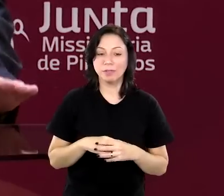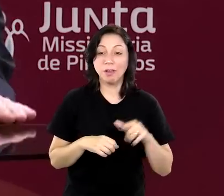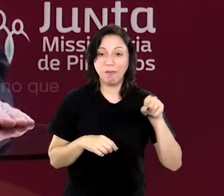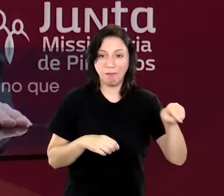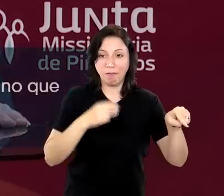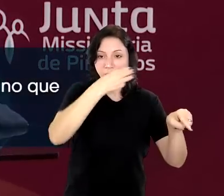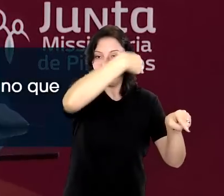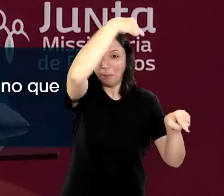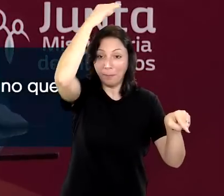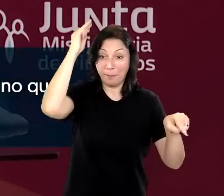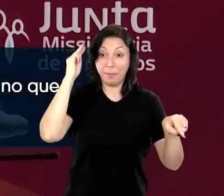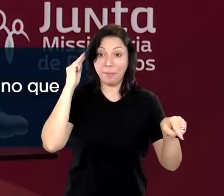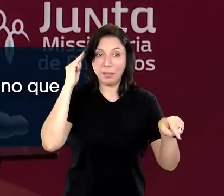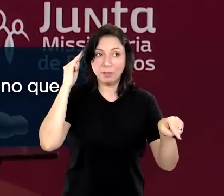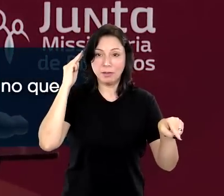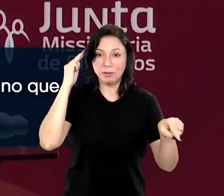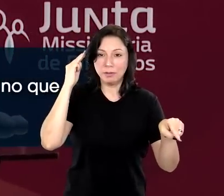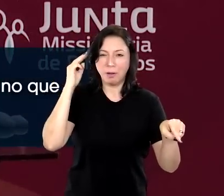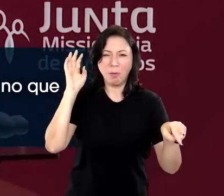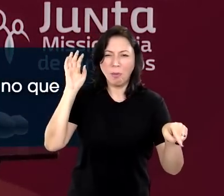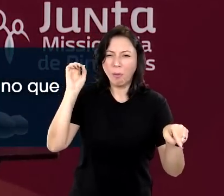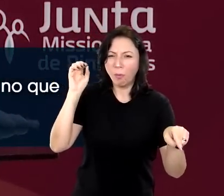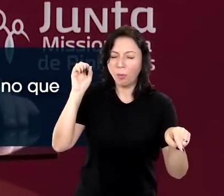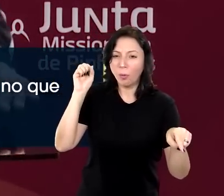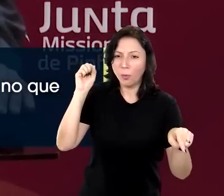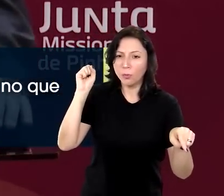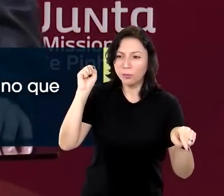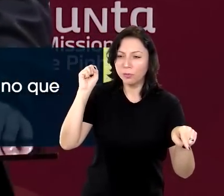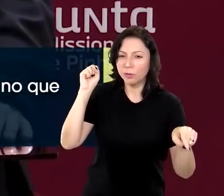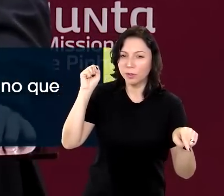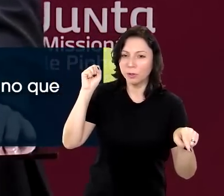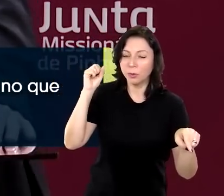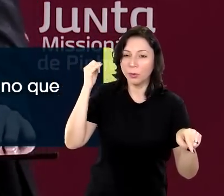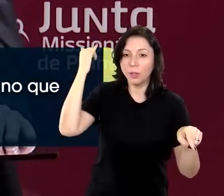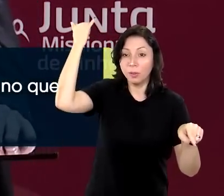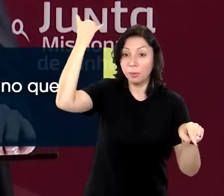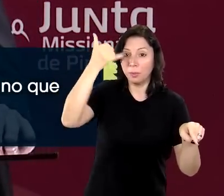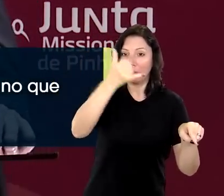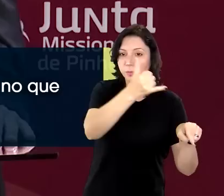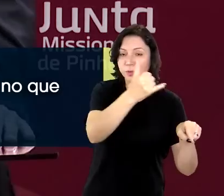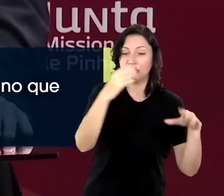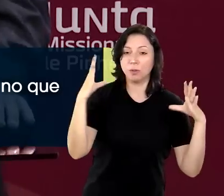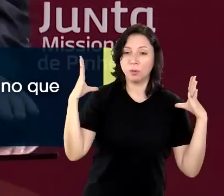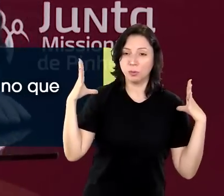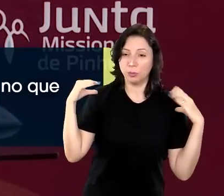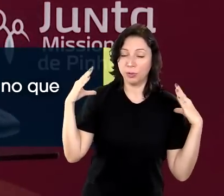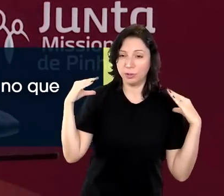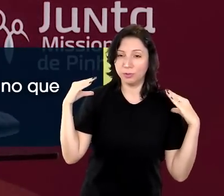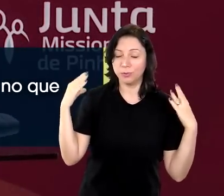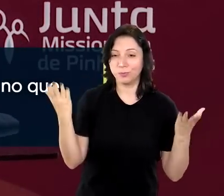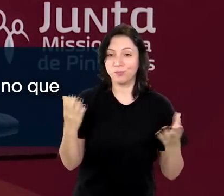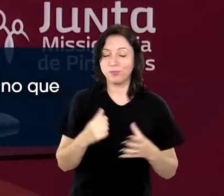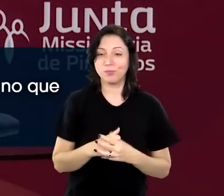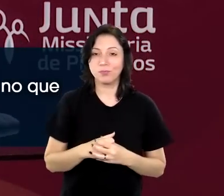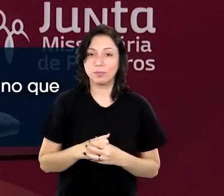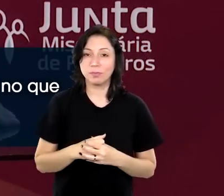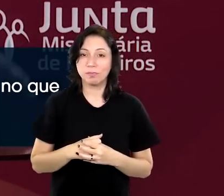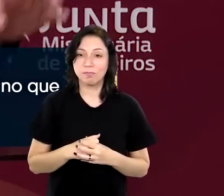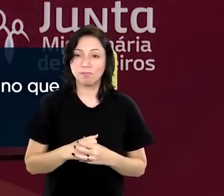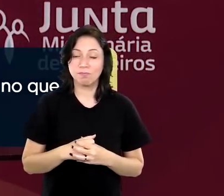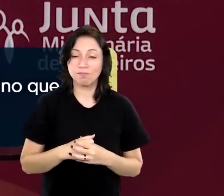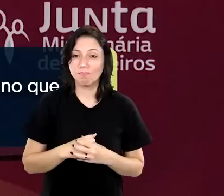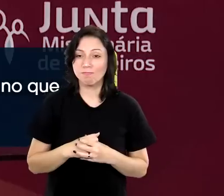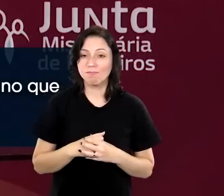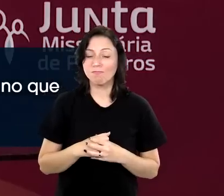ao ouvir esta palavra, que palavra era essa? Palavra de Deus.